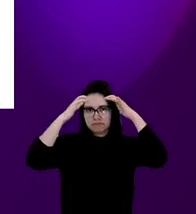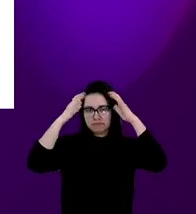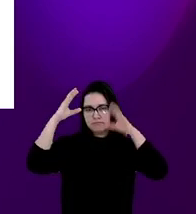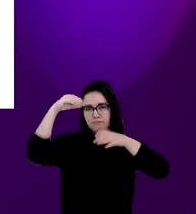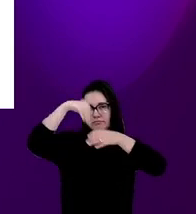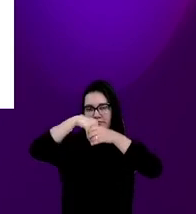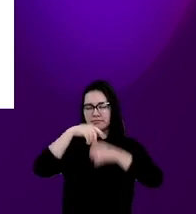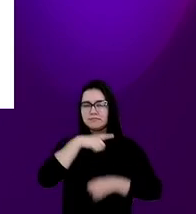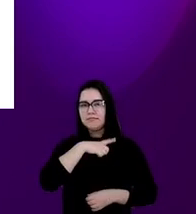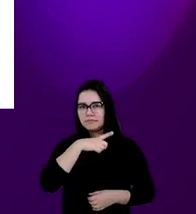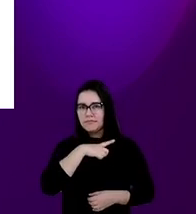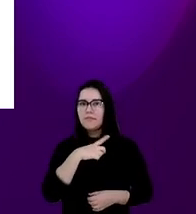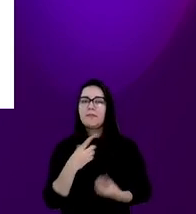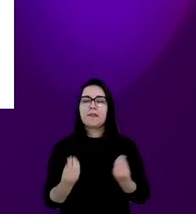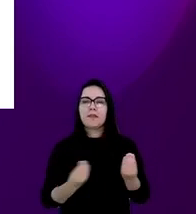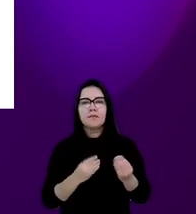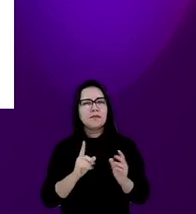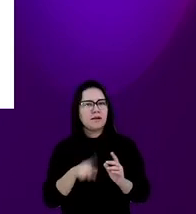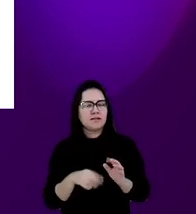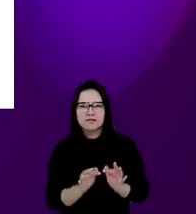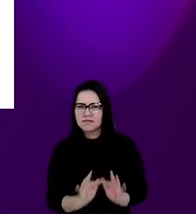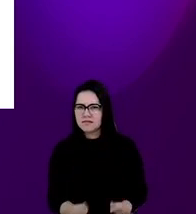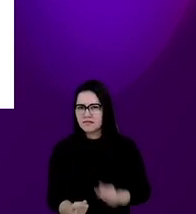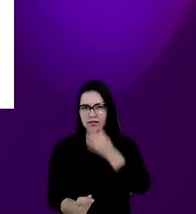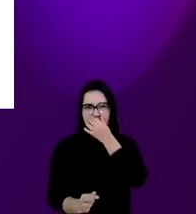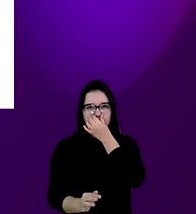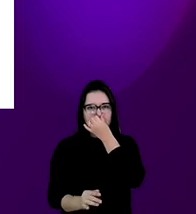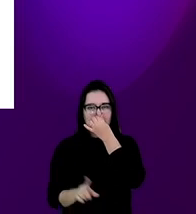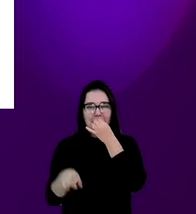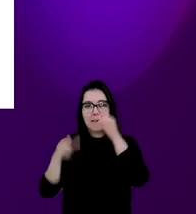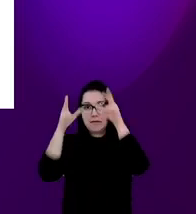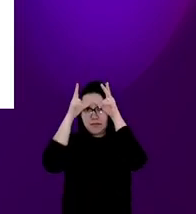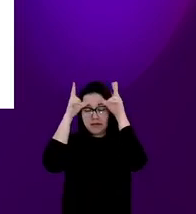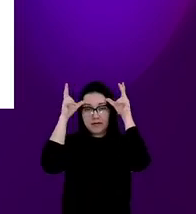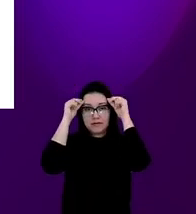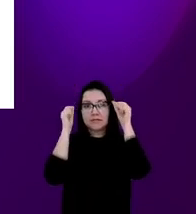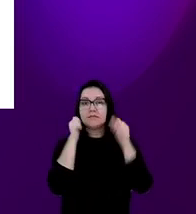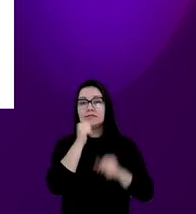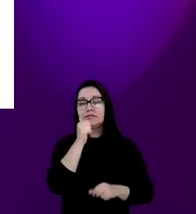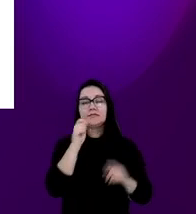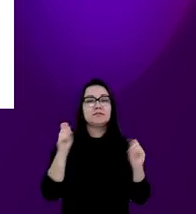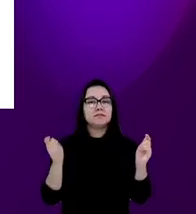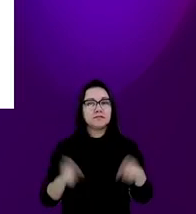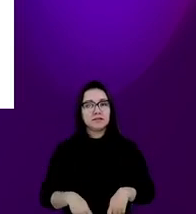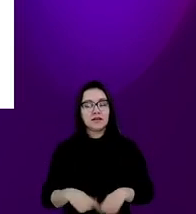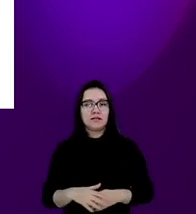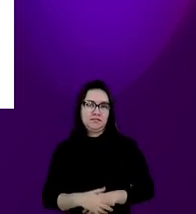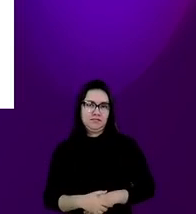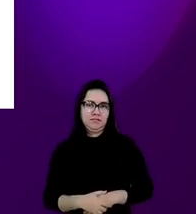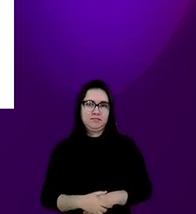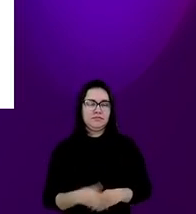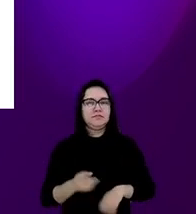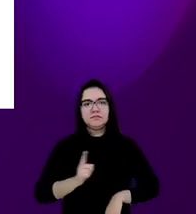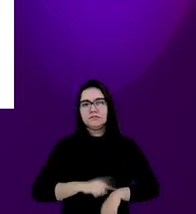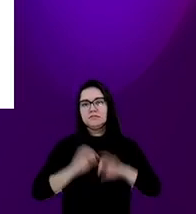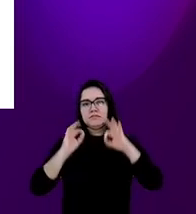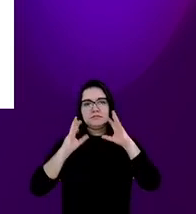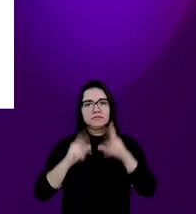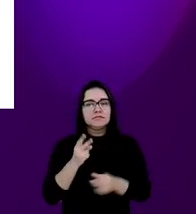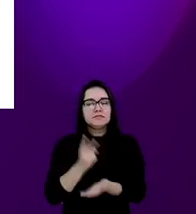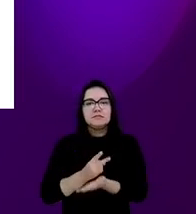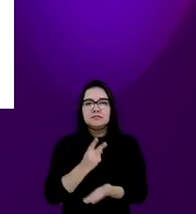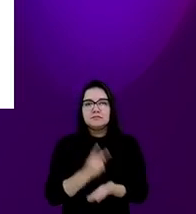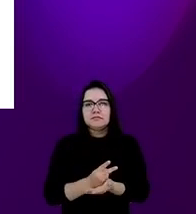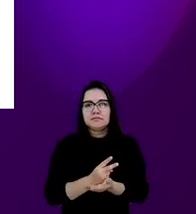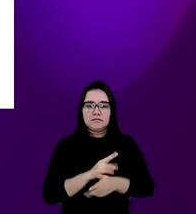Ice é extremamente simples, normalmente ele é aplicado pelas enfermeiras, no sentido de que todo o tempo esse paciente seja